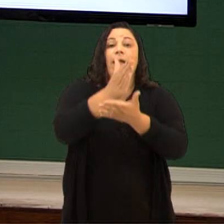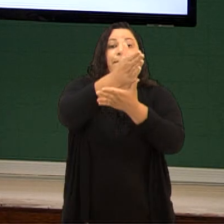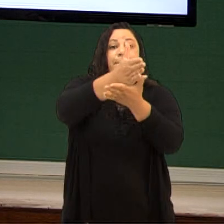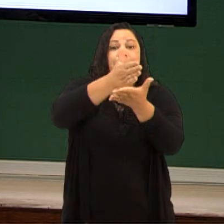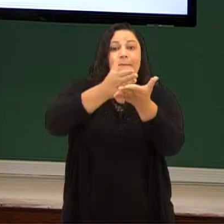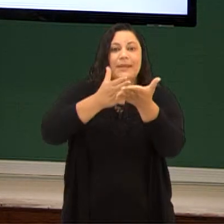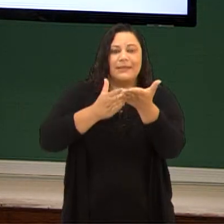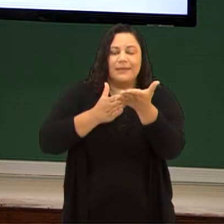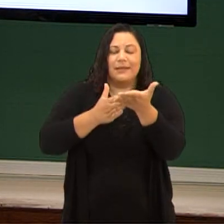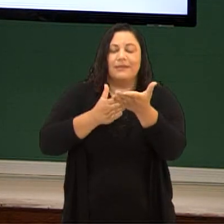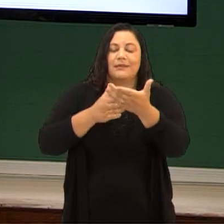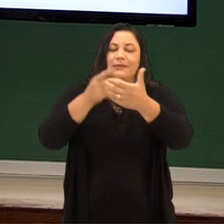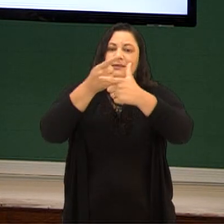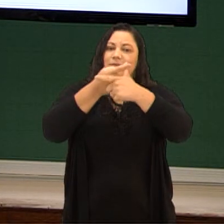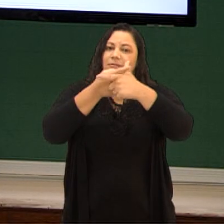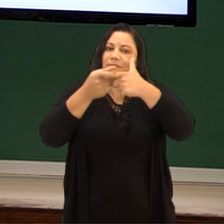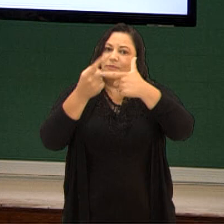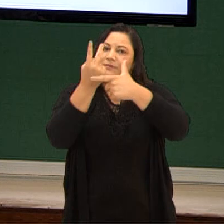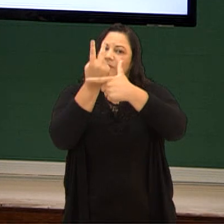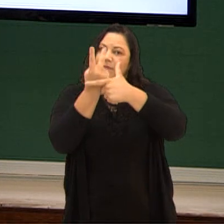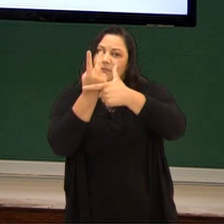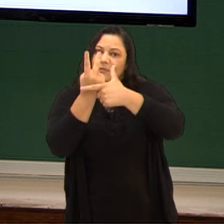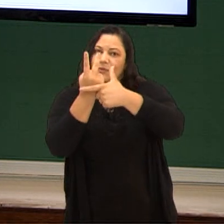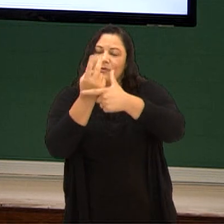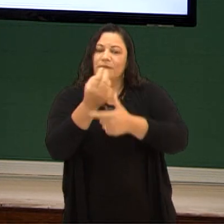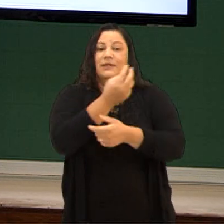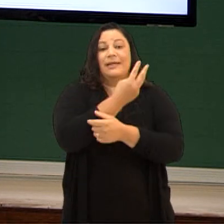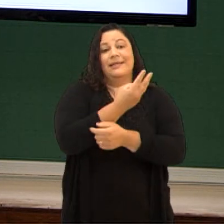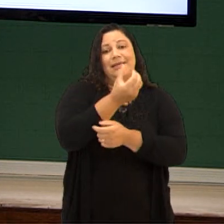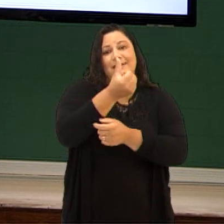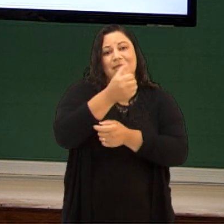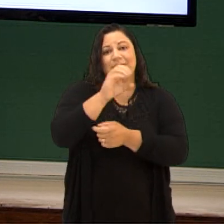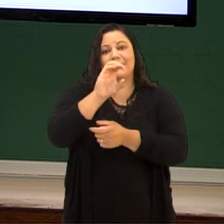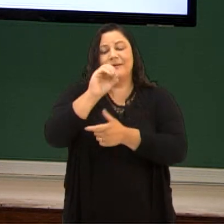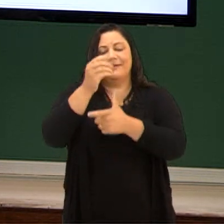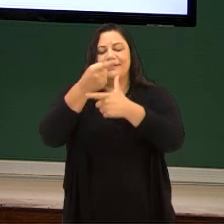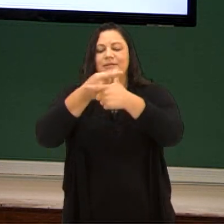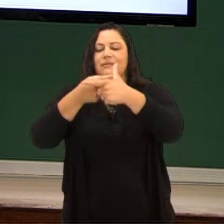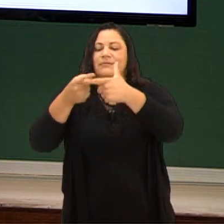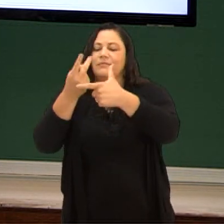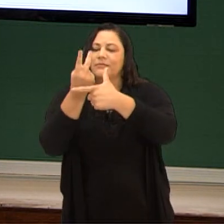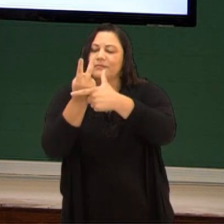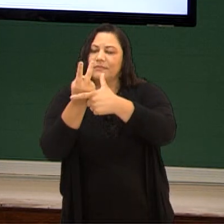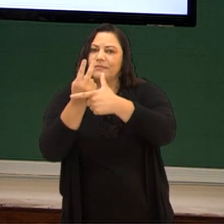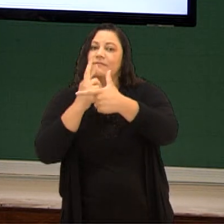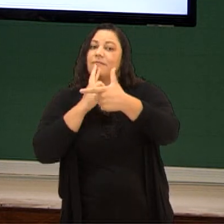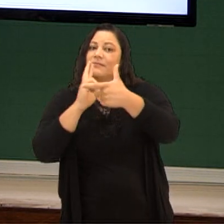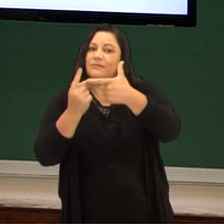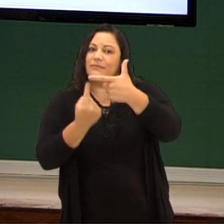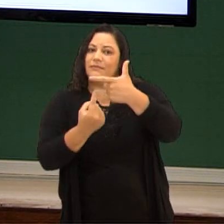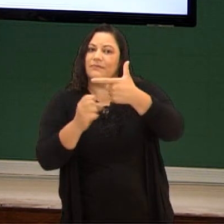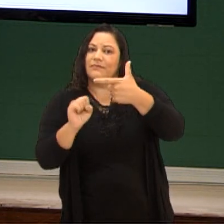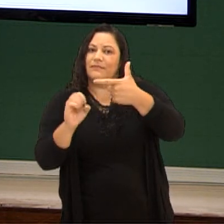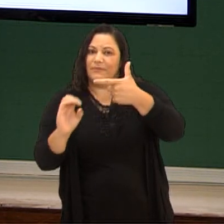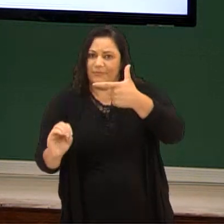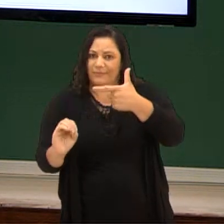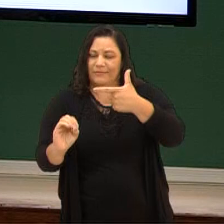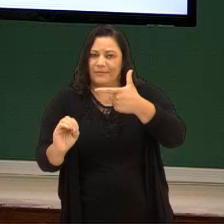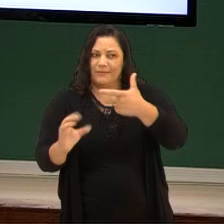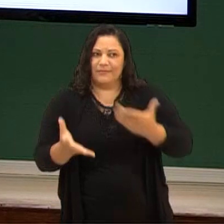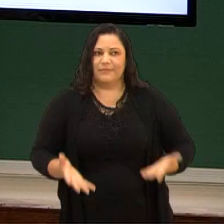metade, eu divido por 2. Então, eu vou pegar meu 360 e vou dividir por 2, que eu encontrei 180,